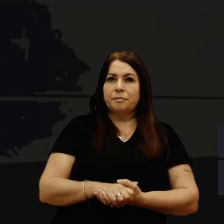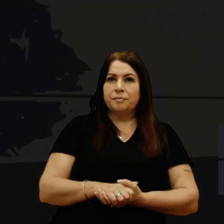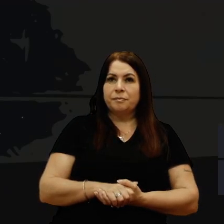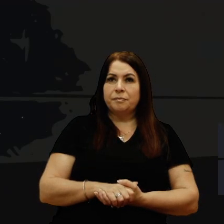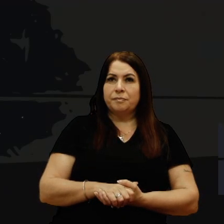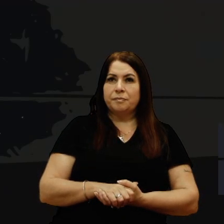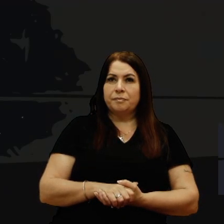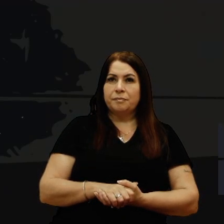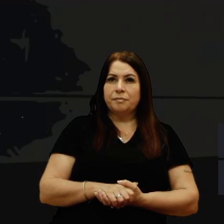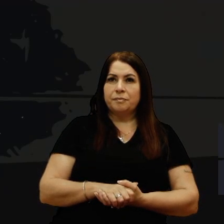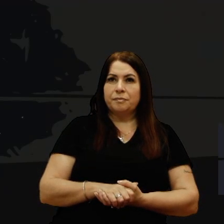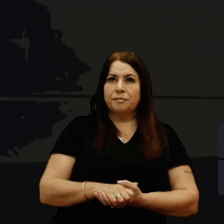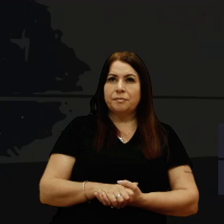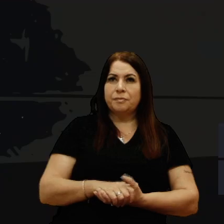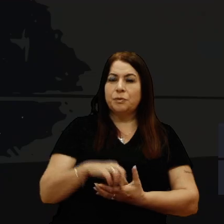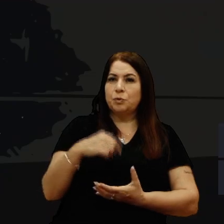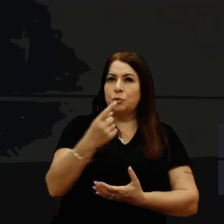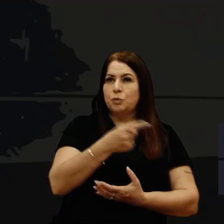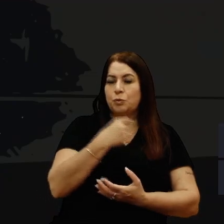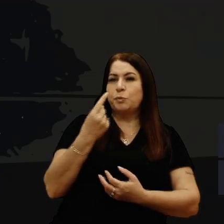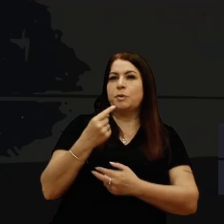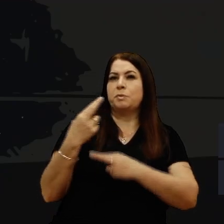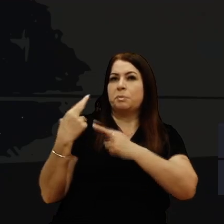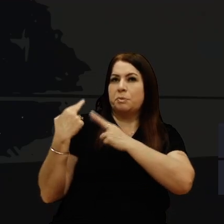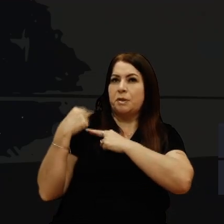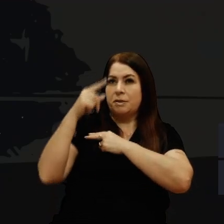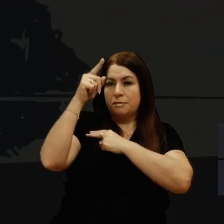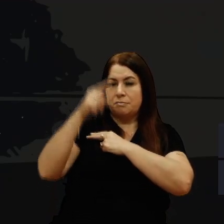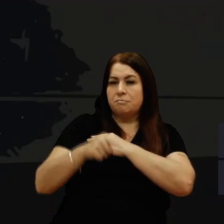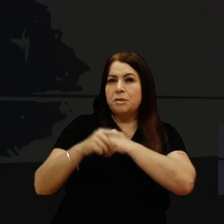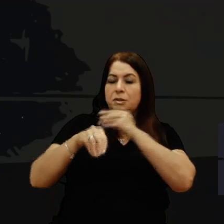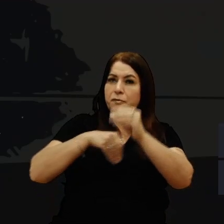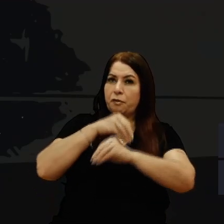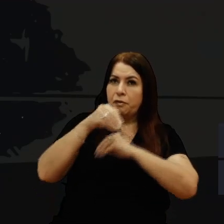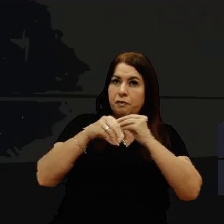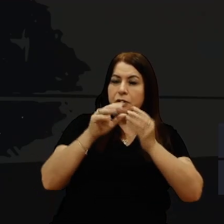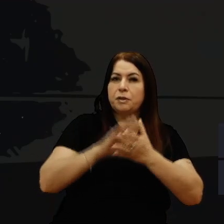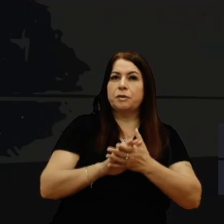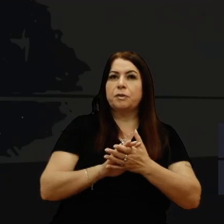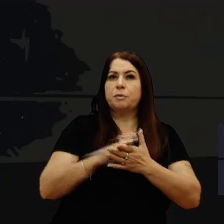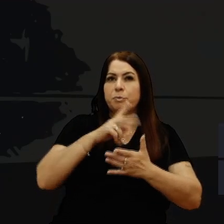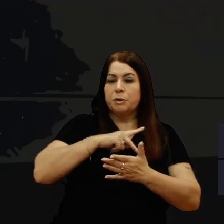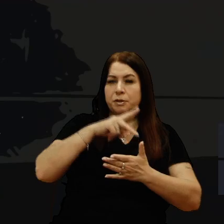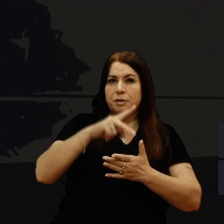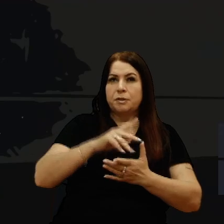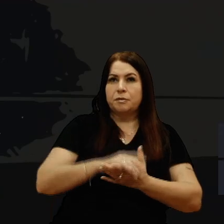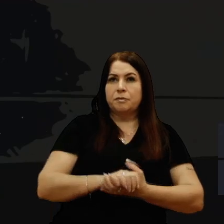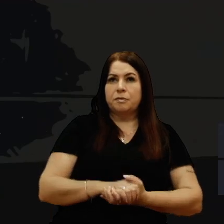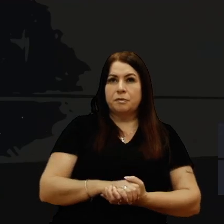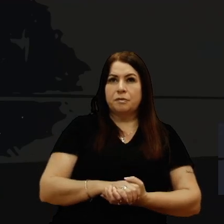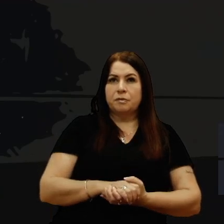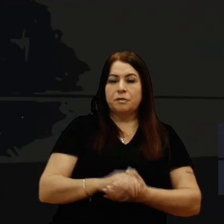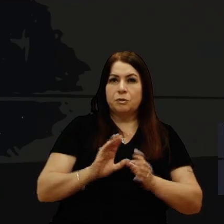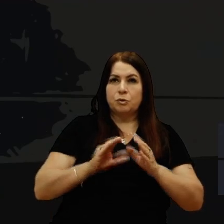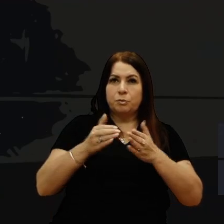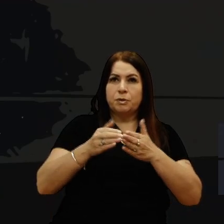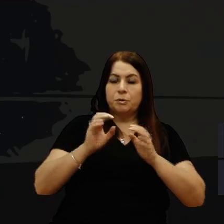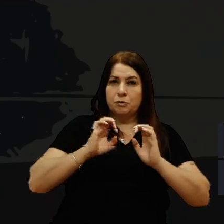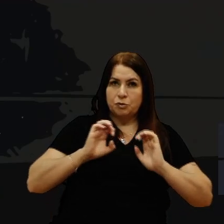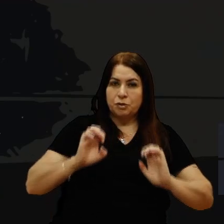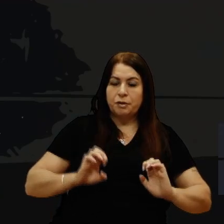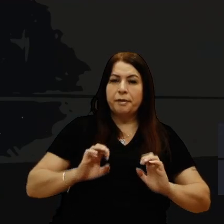Aí tem as nossas atribuições, né? Nós estamos envolvidos, então, como presidente da Comissão de